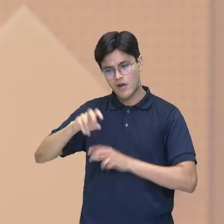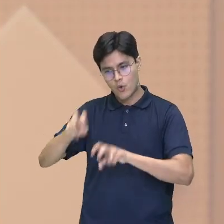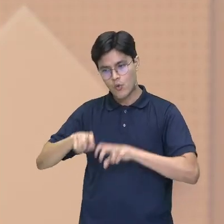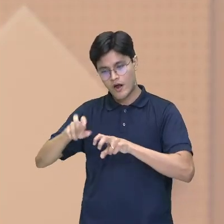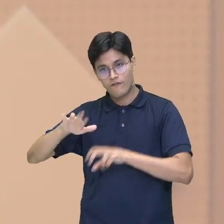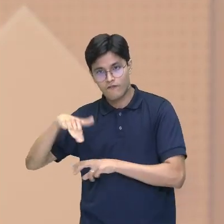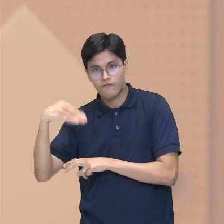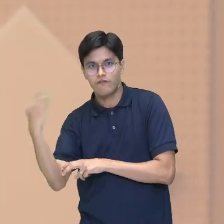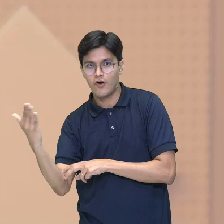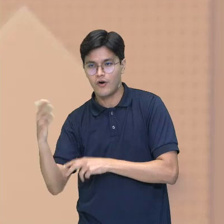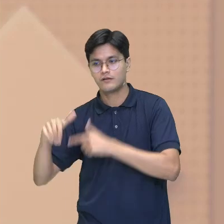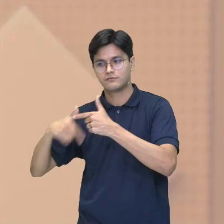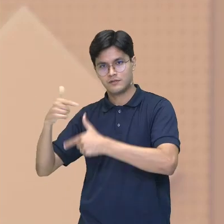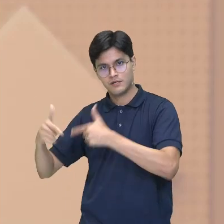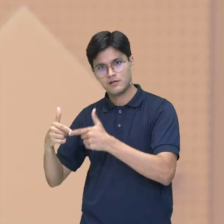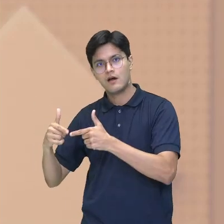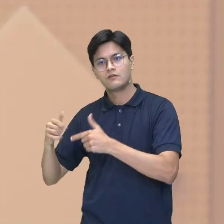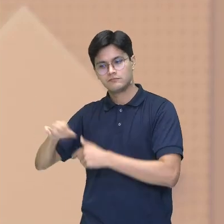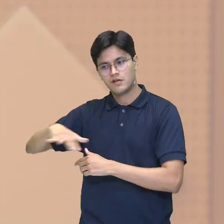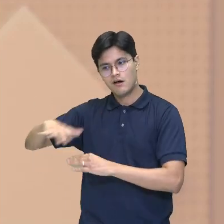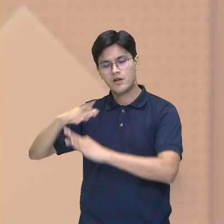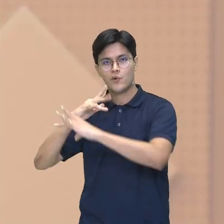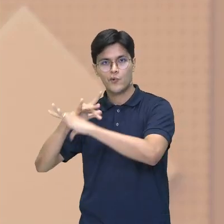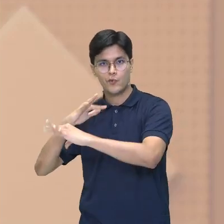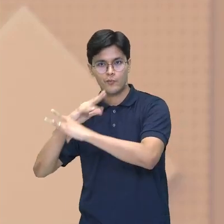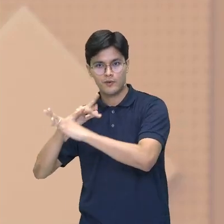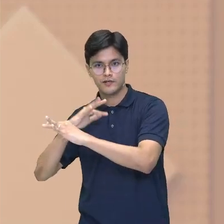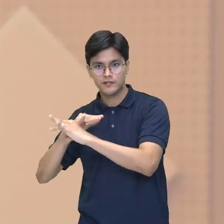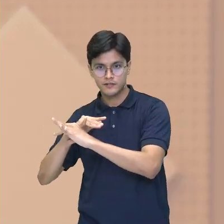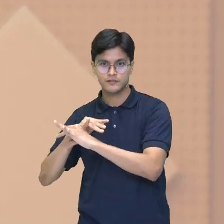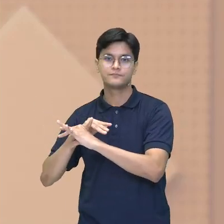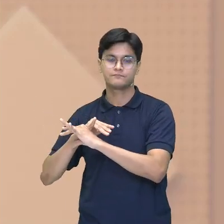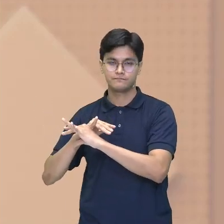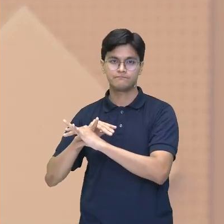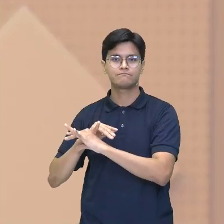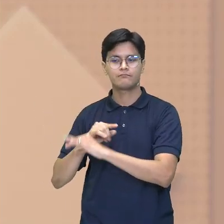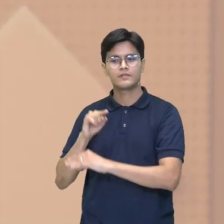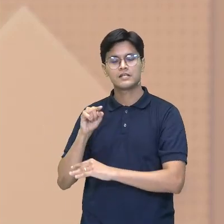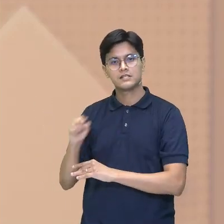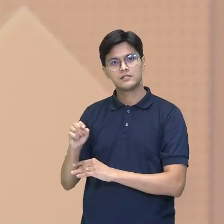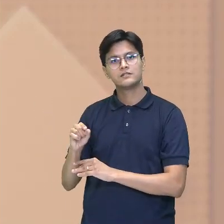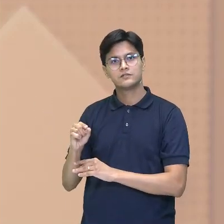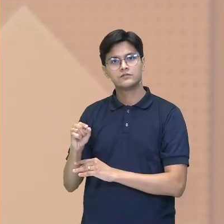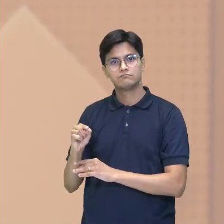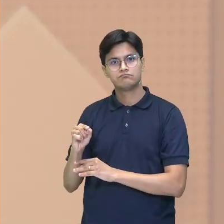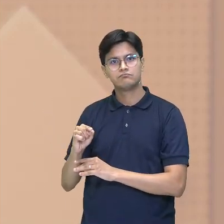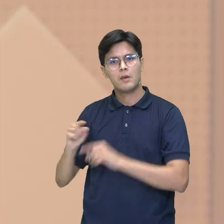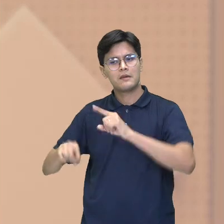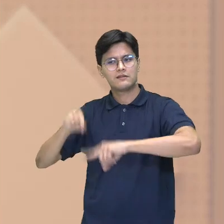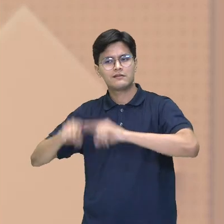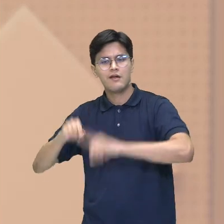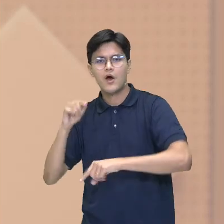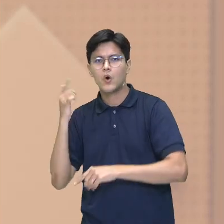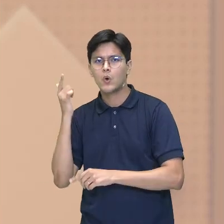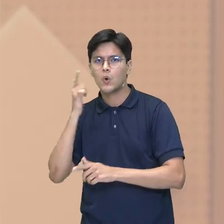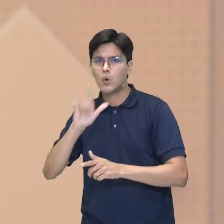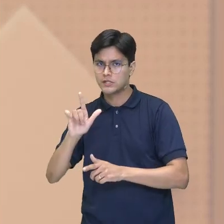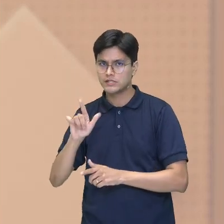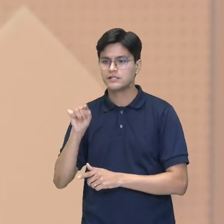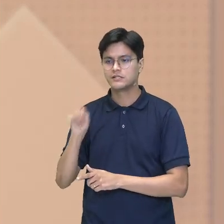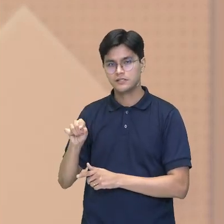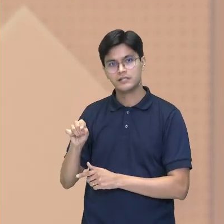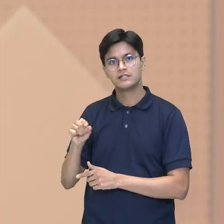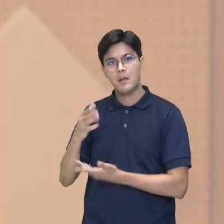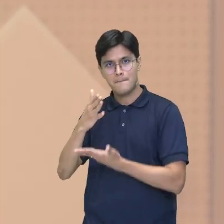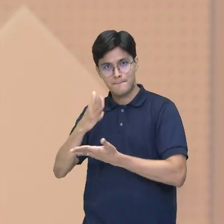Geralmente eram em centros urbanos que eles trabalhavam, e o que eles arrecadavam, o que eles recebiam, eles ficavam com uma